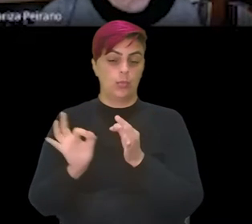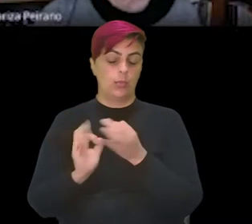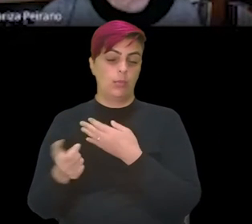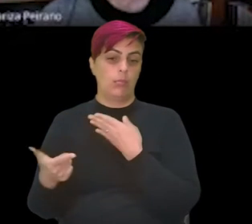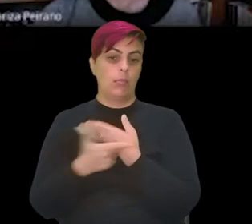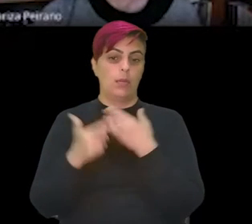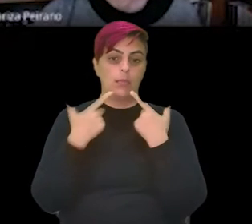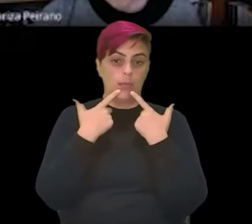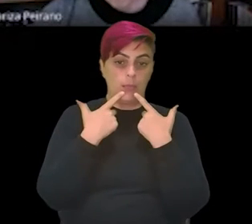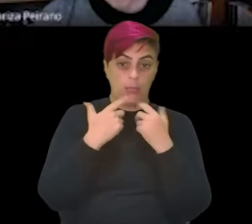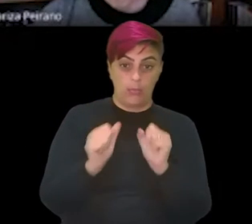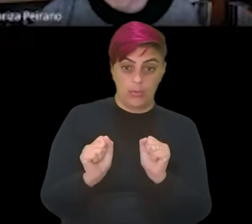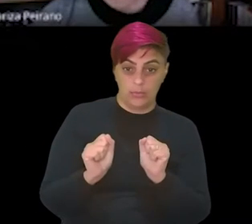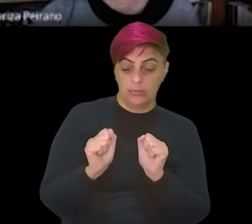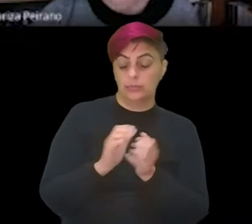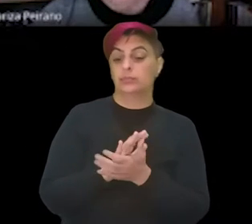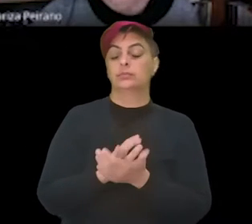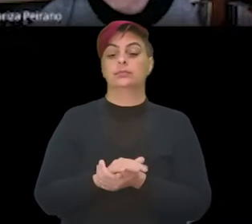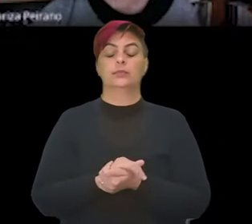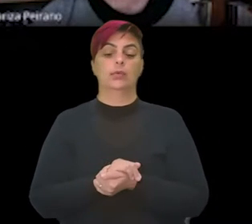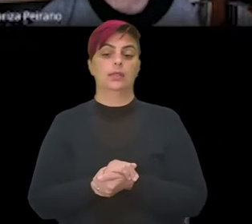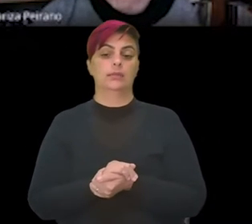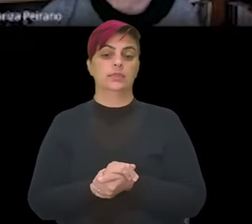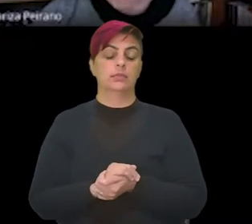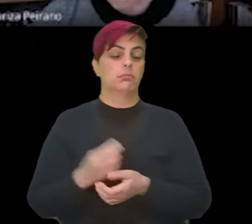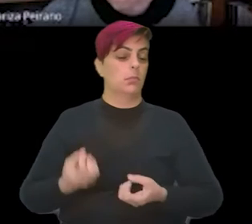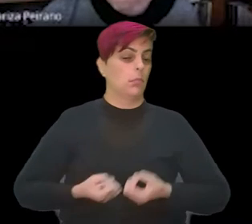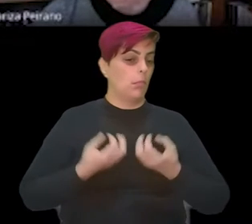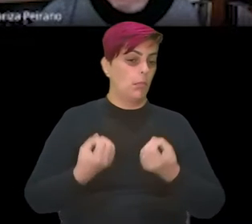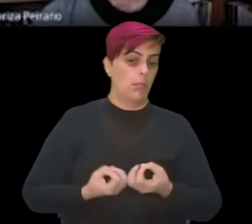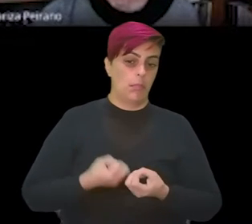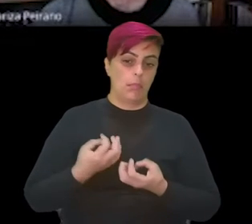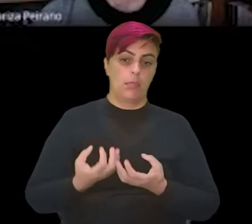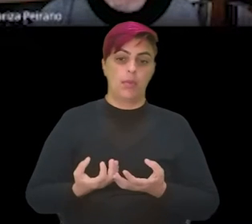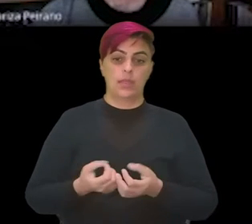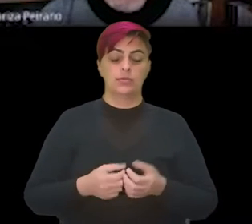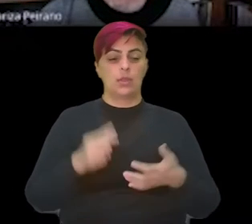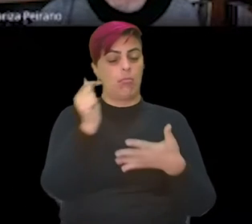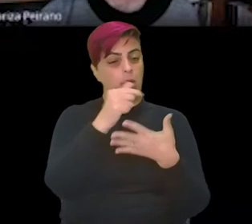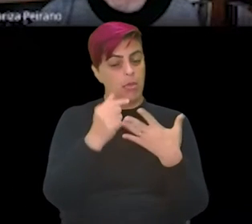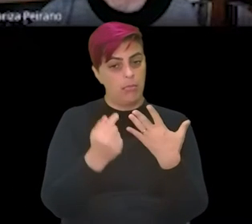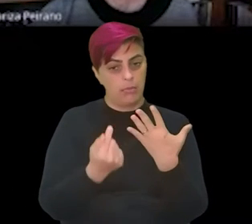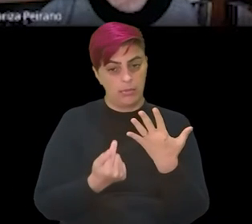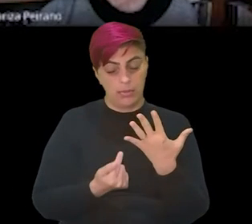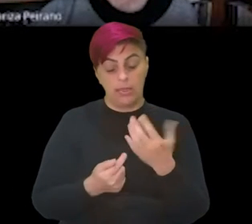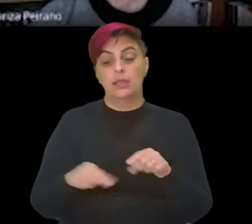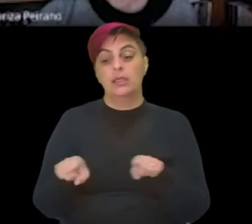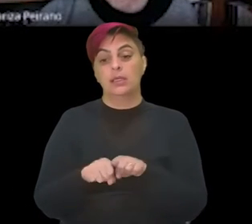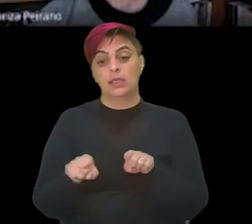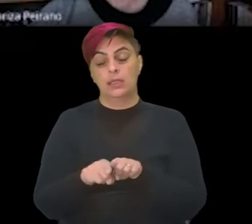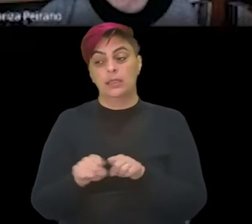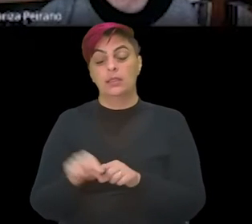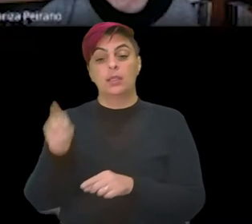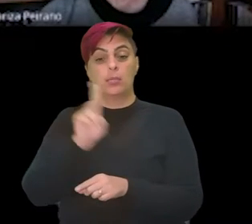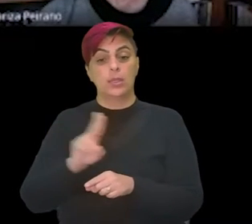a emotiva, conativa, referencial, metalinguística, poética e fática, e entre elas empregou o mesmo